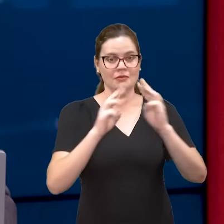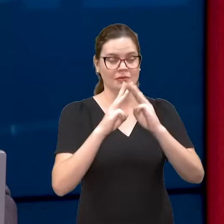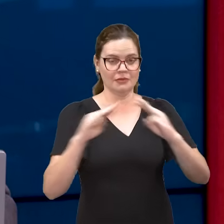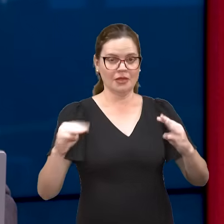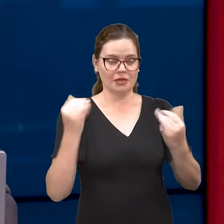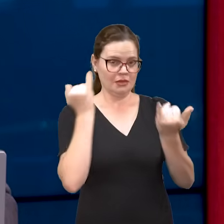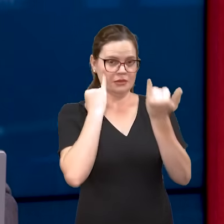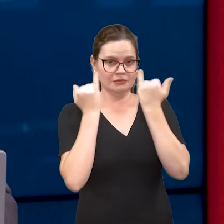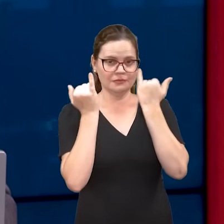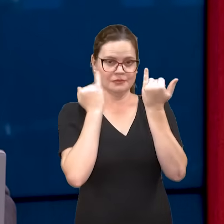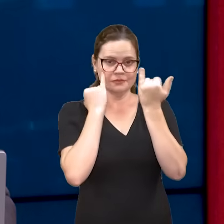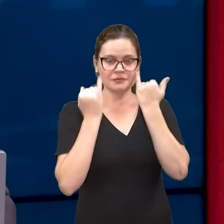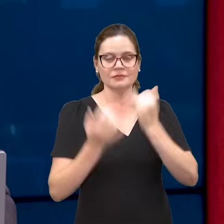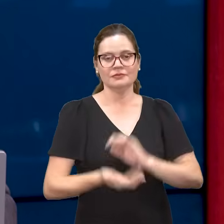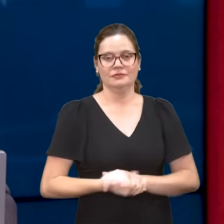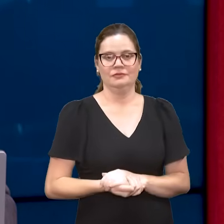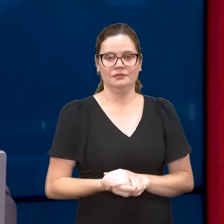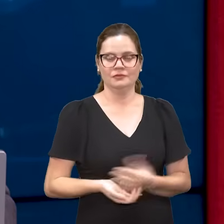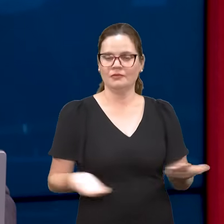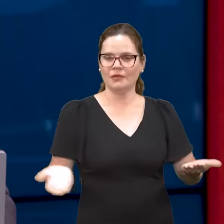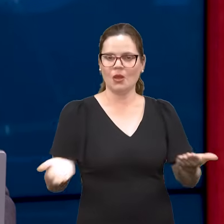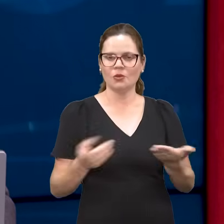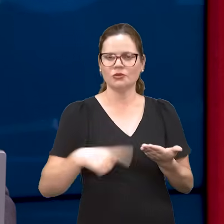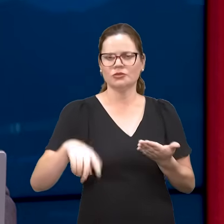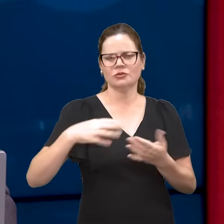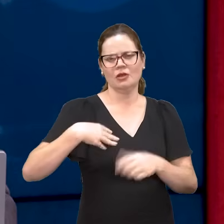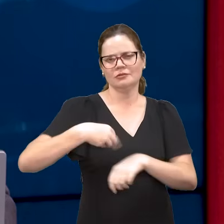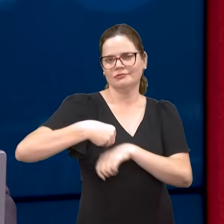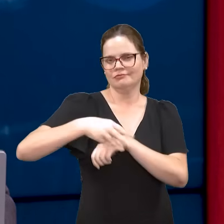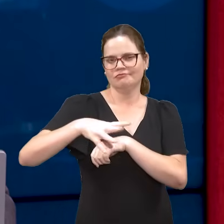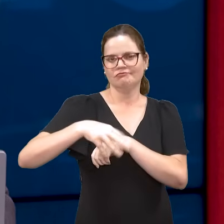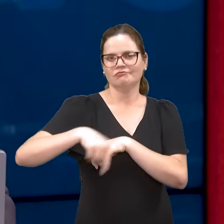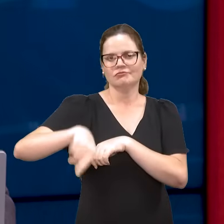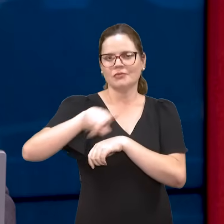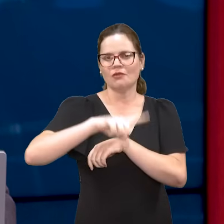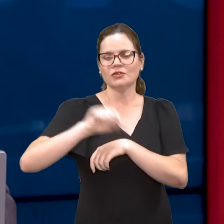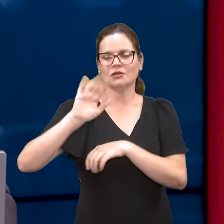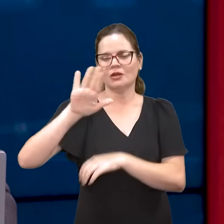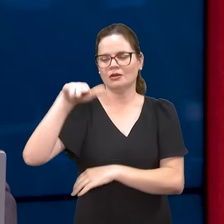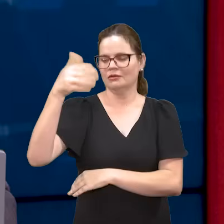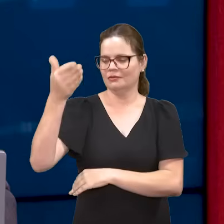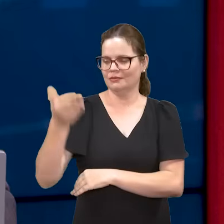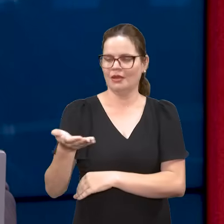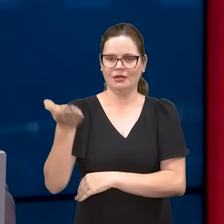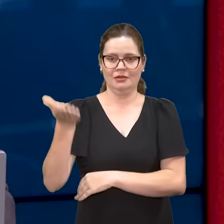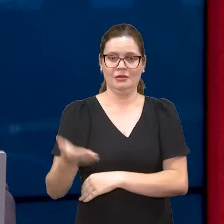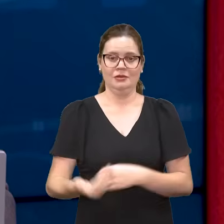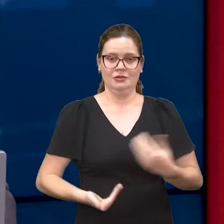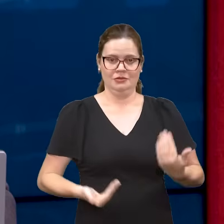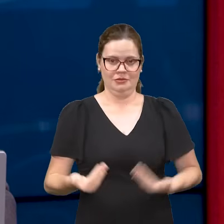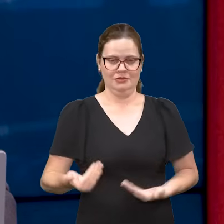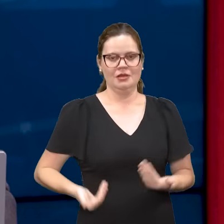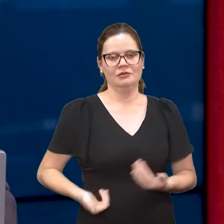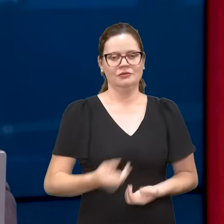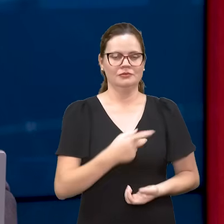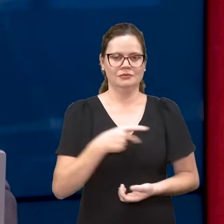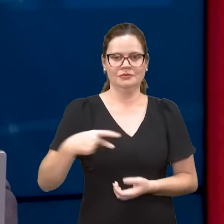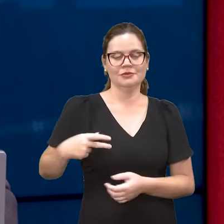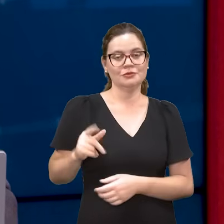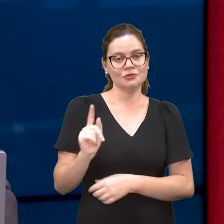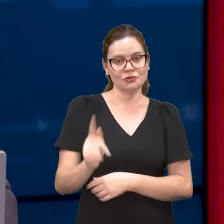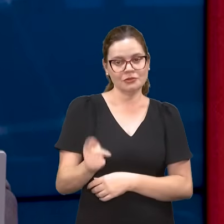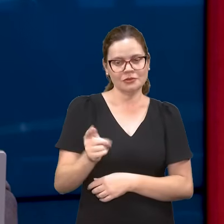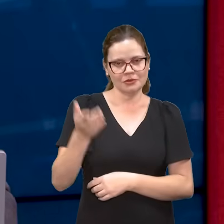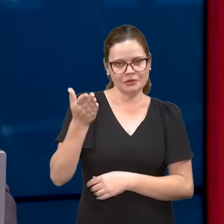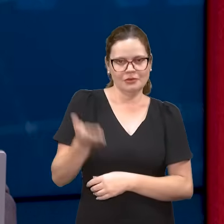Maranhão News. Hoje, nós vamos prestar uma singela homenagem ao servo do Senhor, pastor Gedeuti